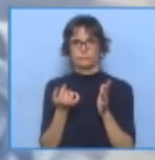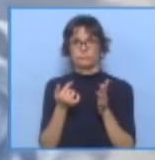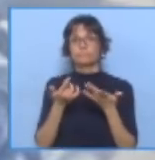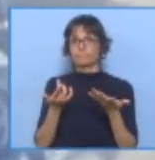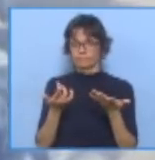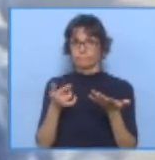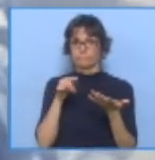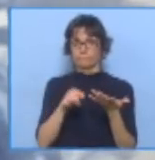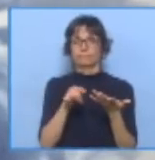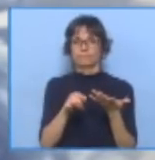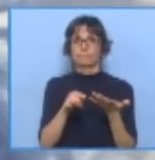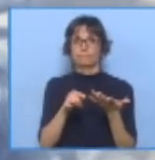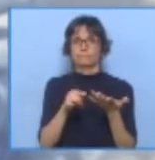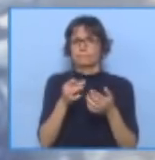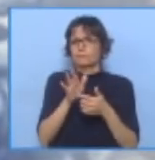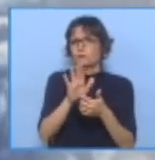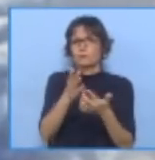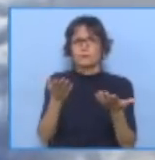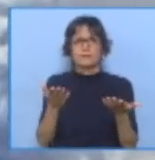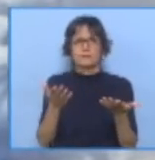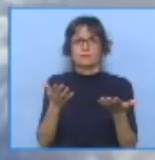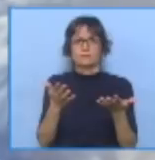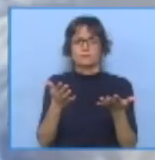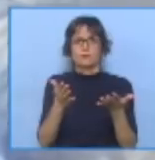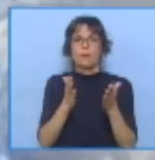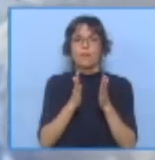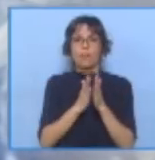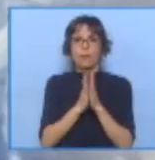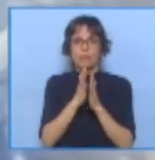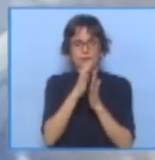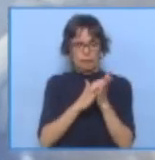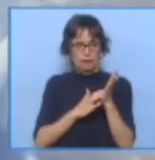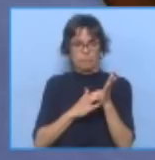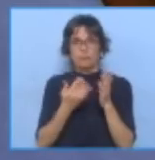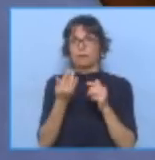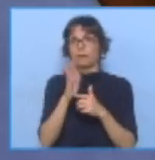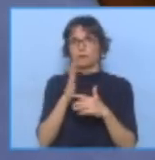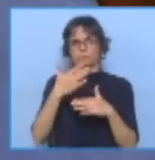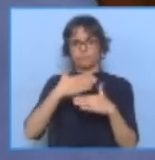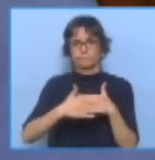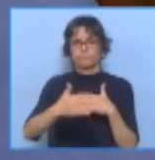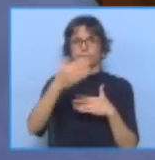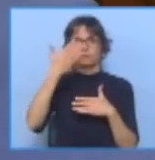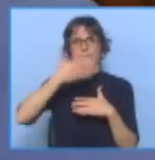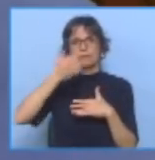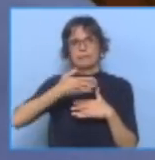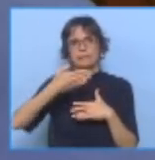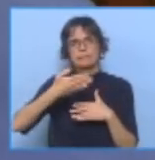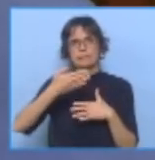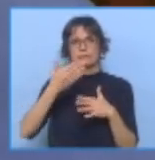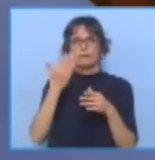vai, a liturgia vai canonizar isto, não é? Os 7 dias sem pão, sem fermento, etc, etc. Está